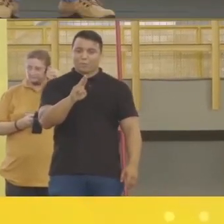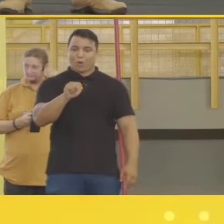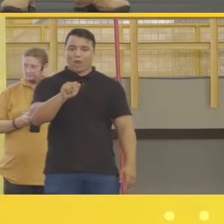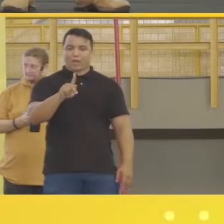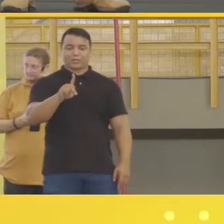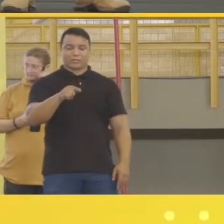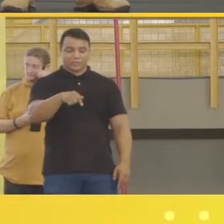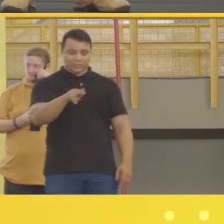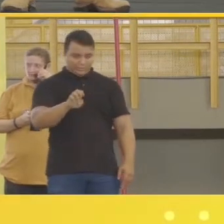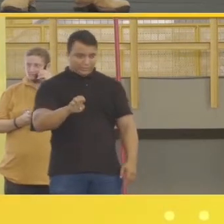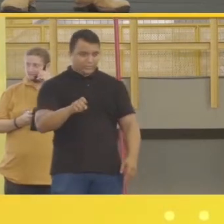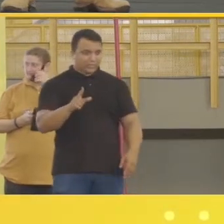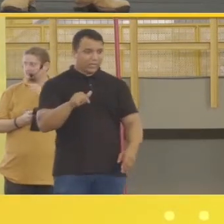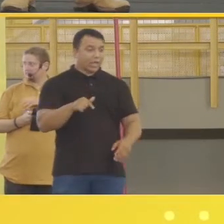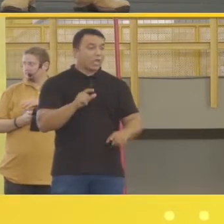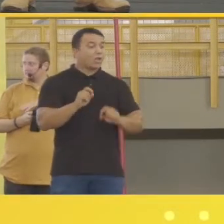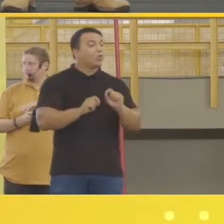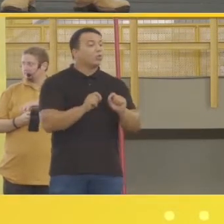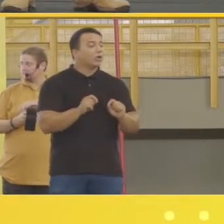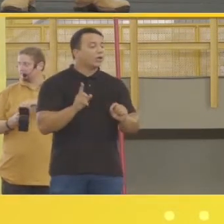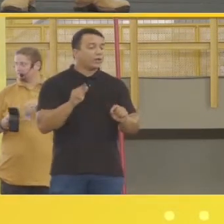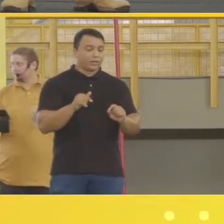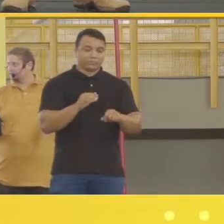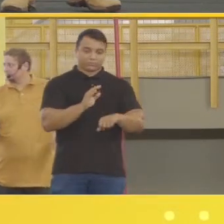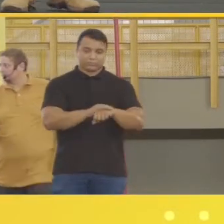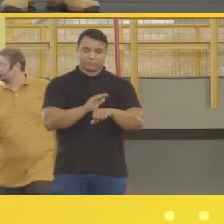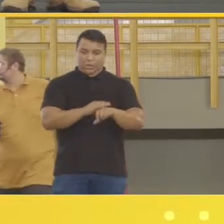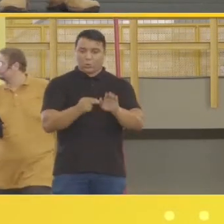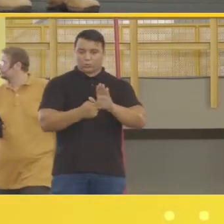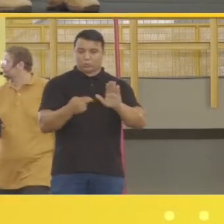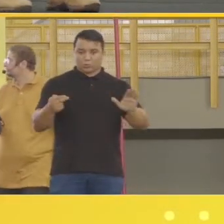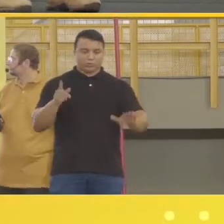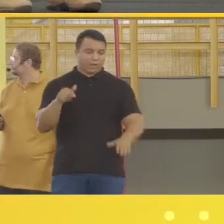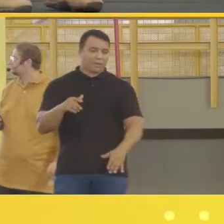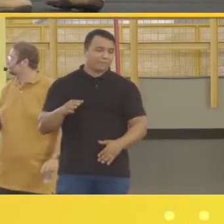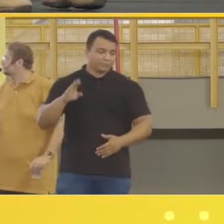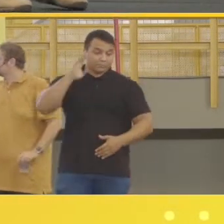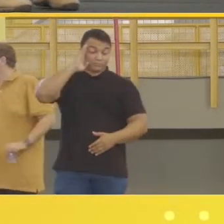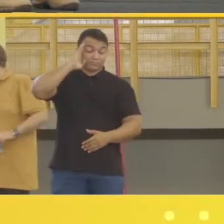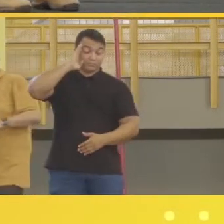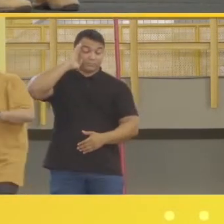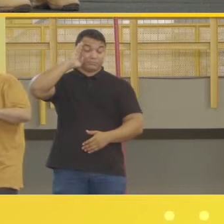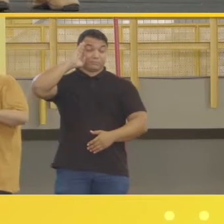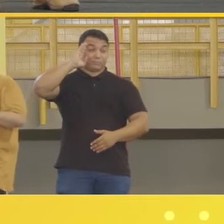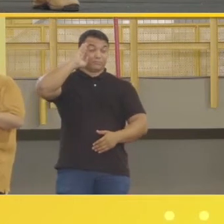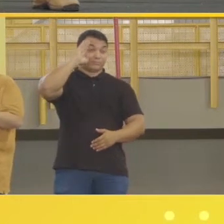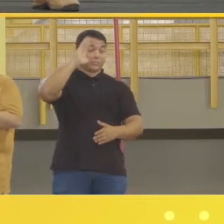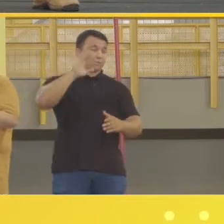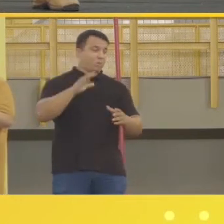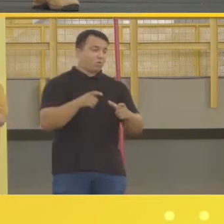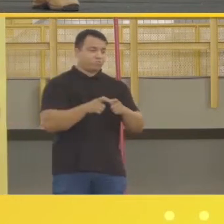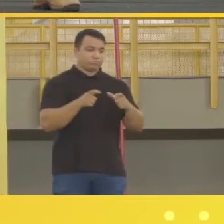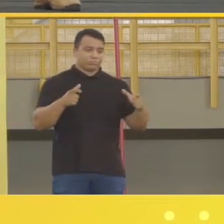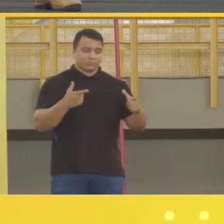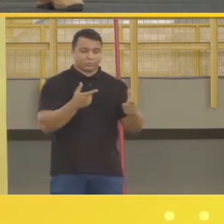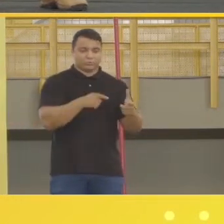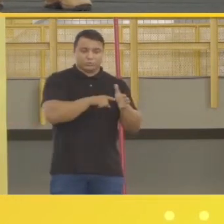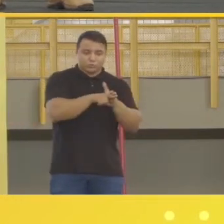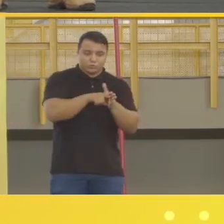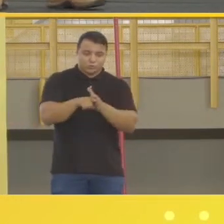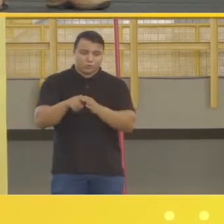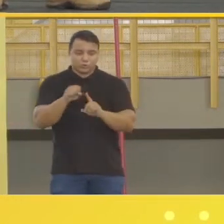Para quem não conhece Sérgio Buarque de Holanda, nós estamos aqui diante de um dos maiores historiadores, de um dos